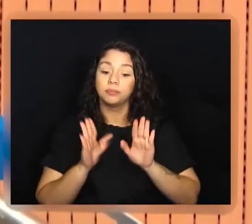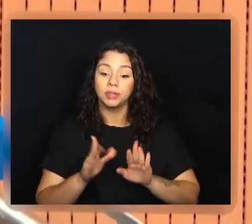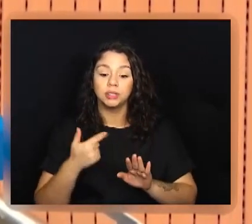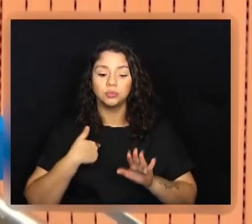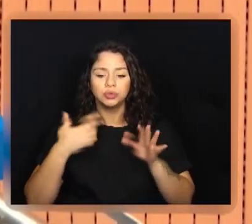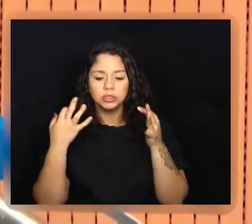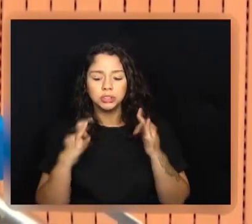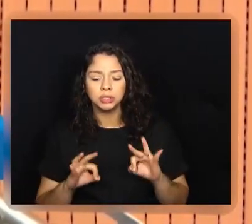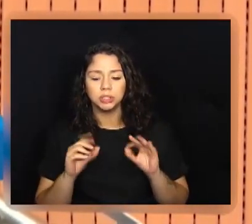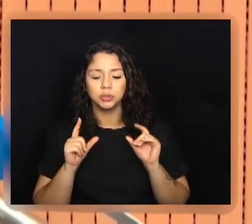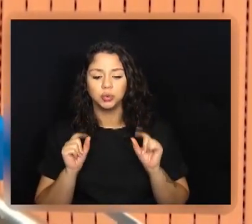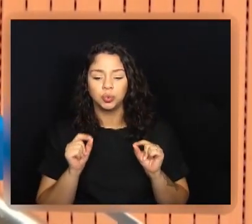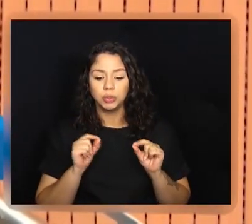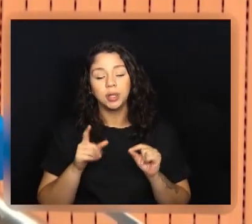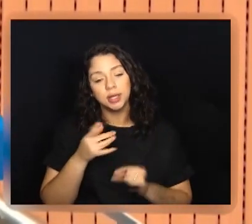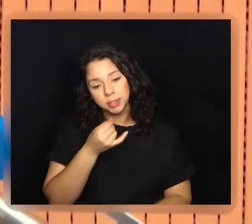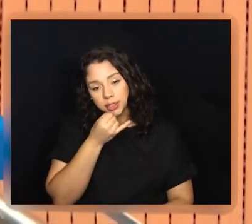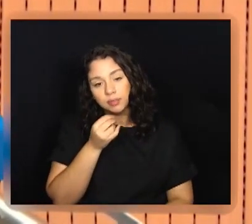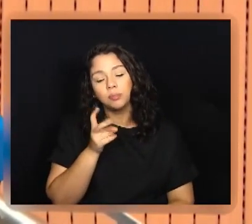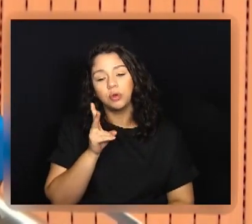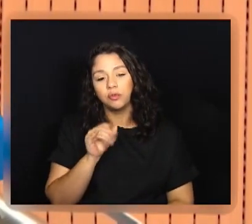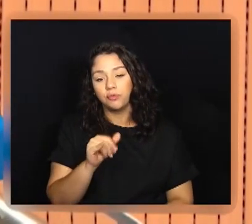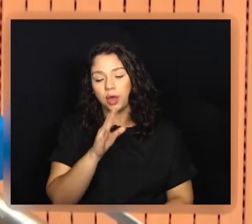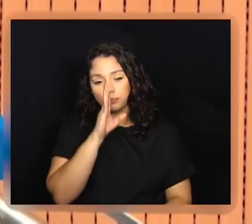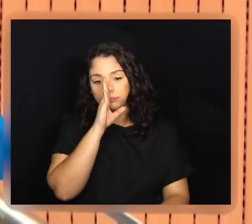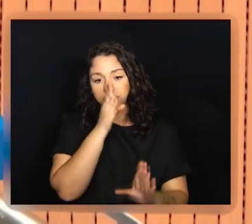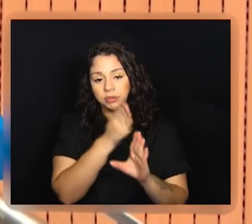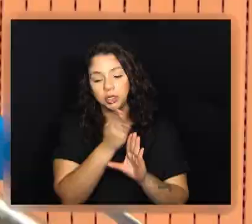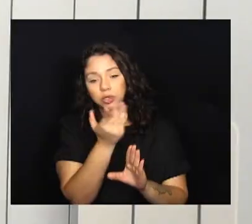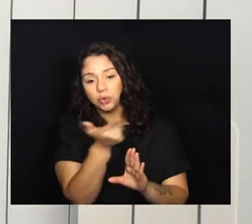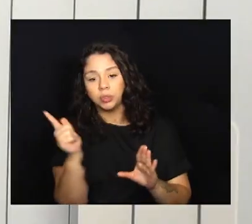certeza que esse exemplo vai ser seguido por outras cidades.